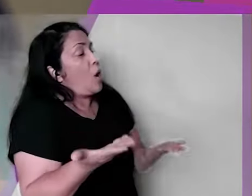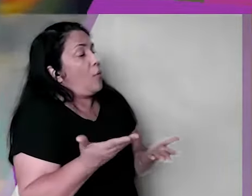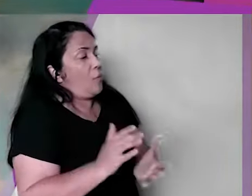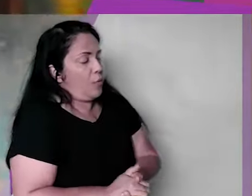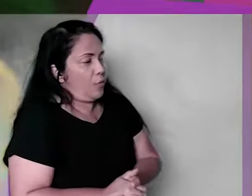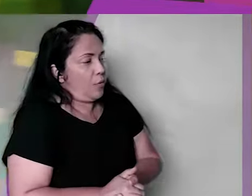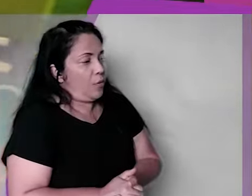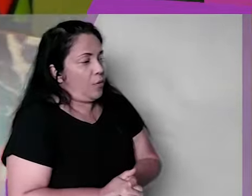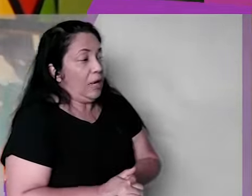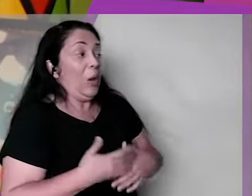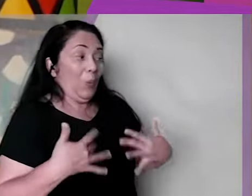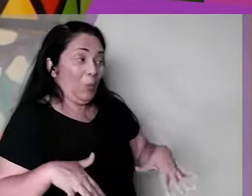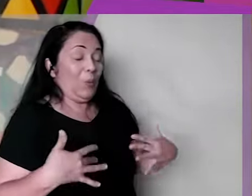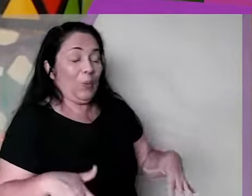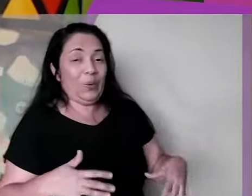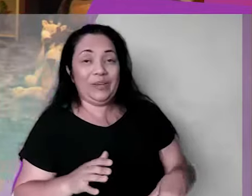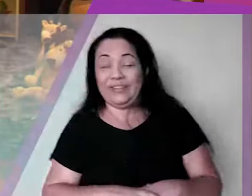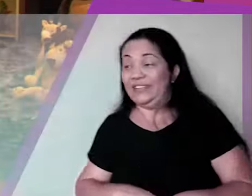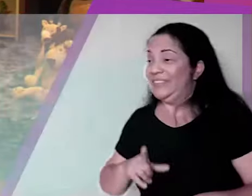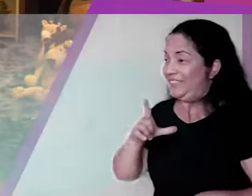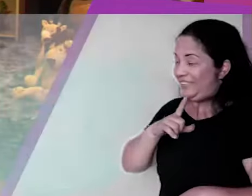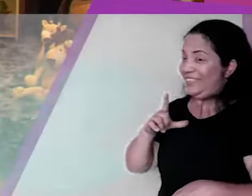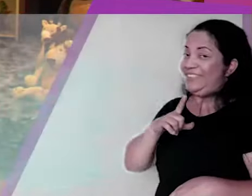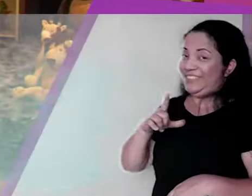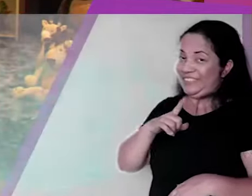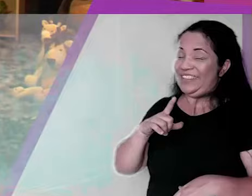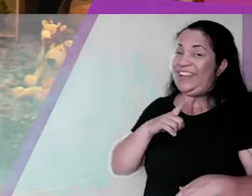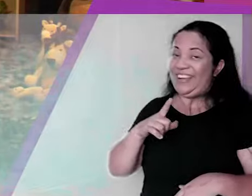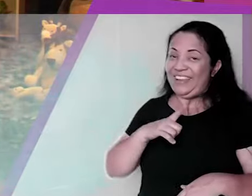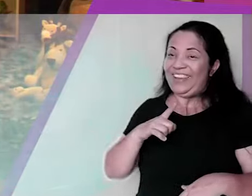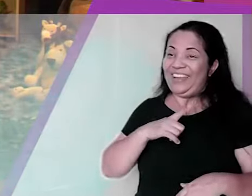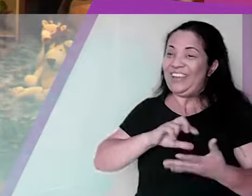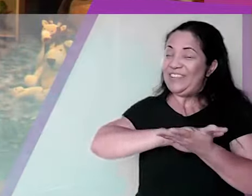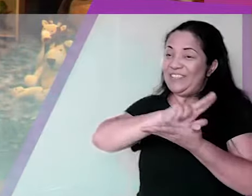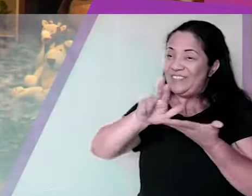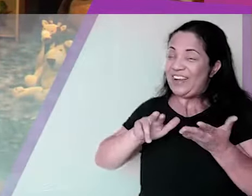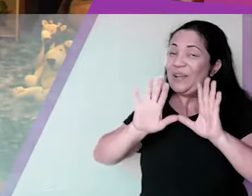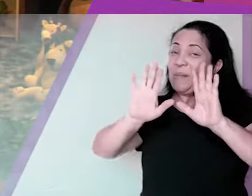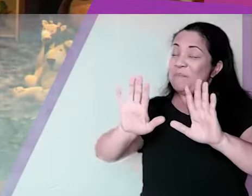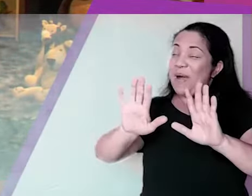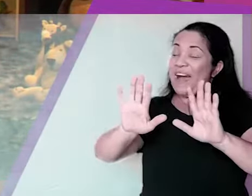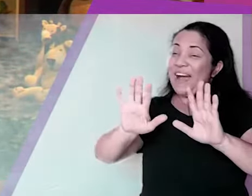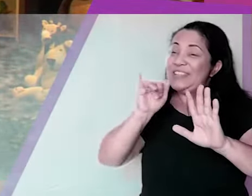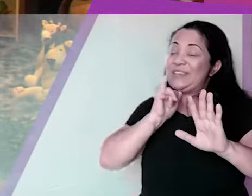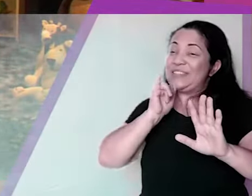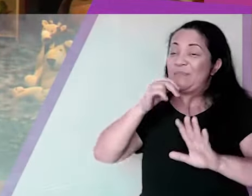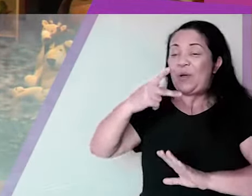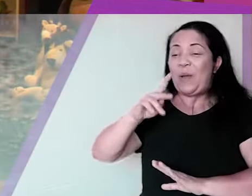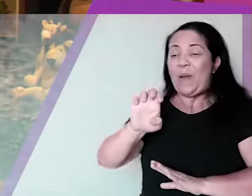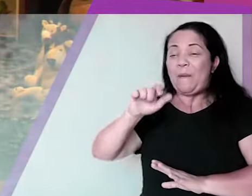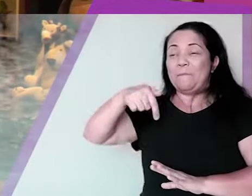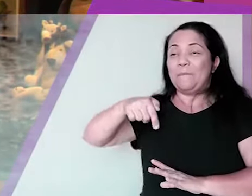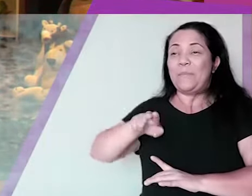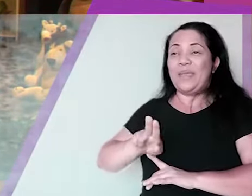frutos? Quais os frutos típicos do Cerrado? Bom, acho que a gente piqui? Pode... Piqui? Vamos dizer que